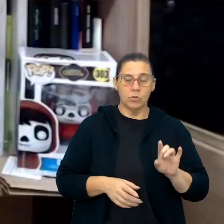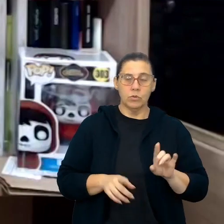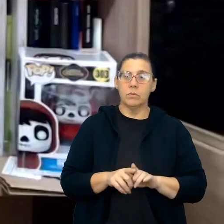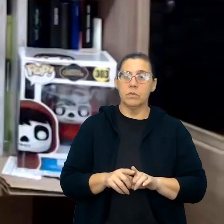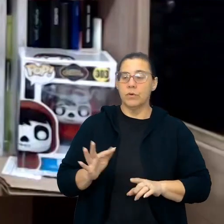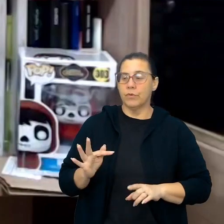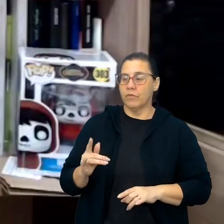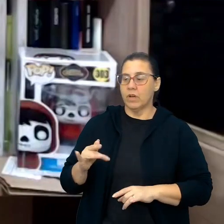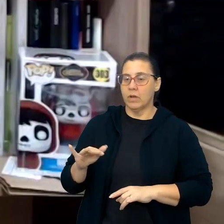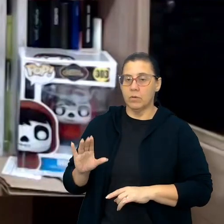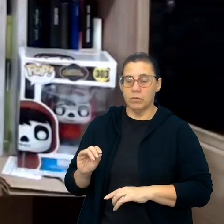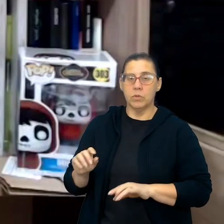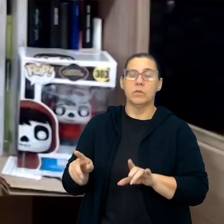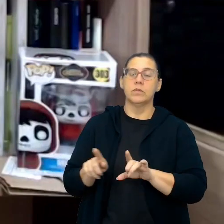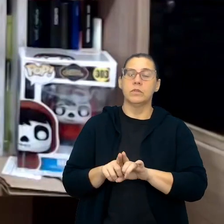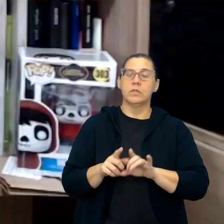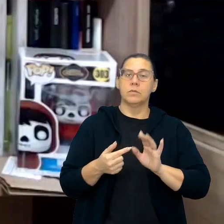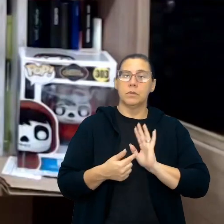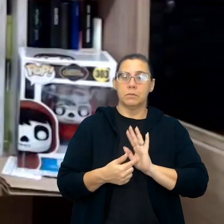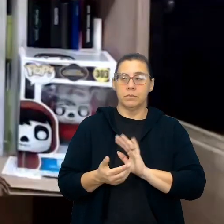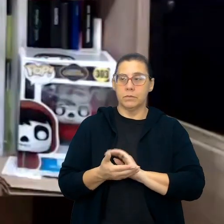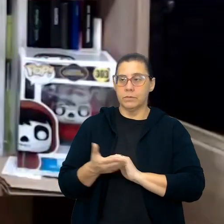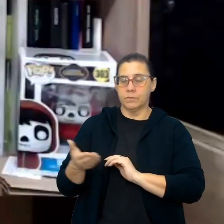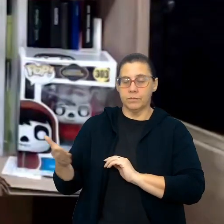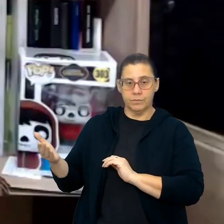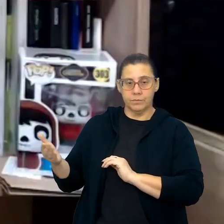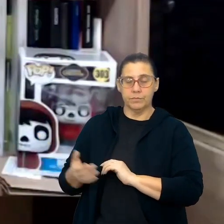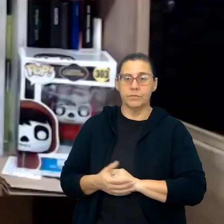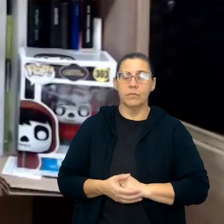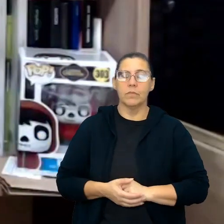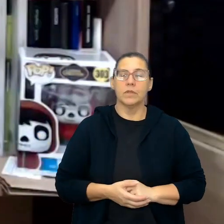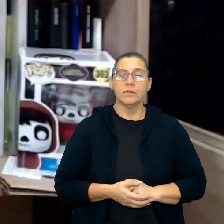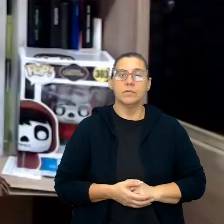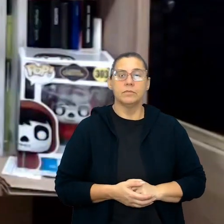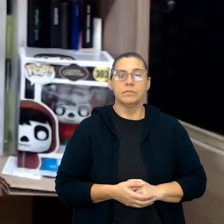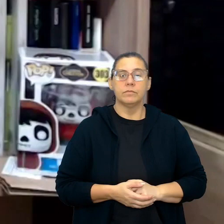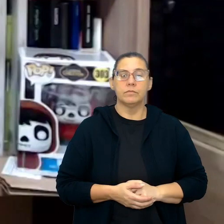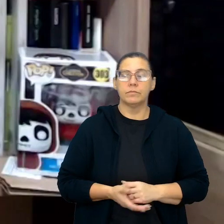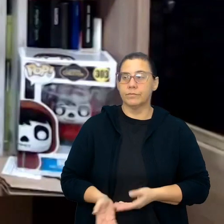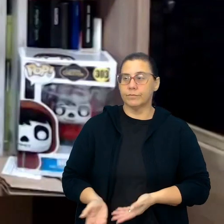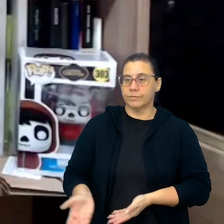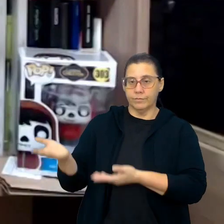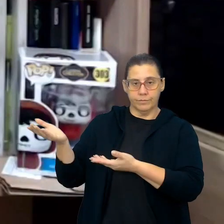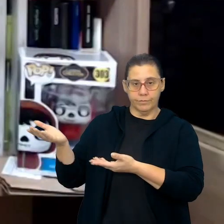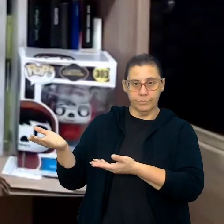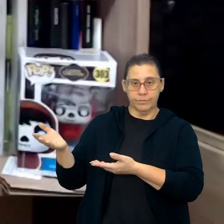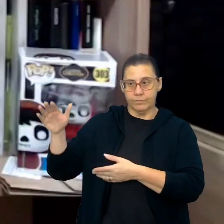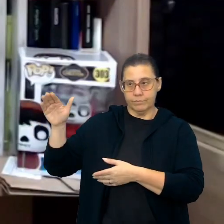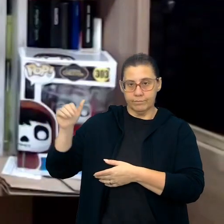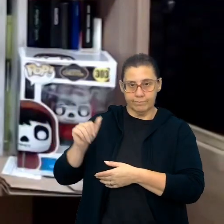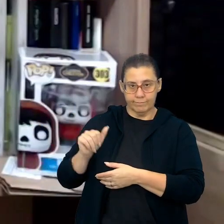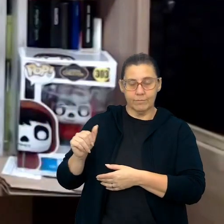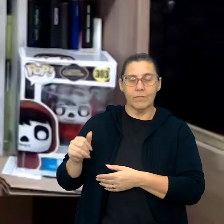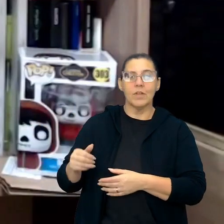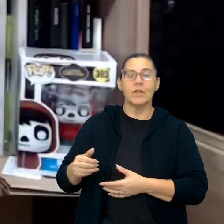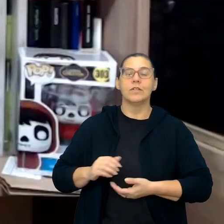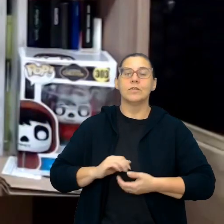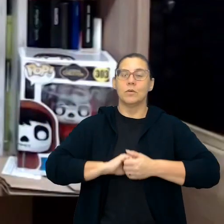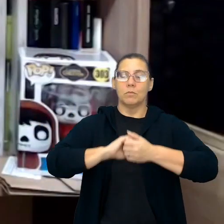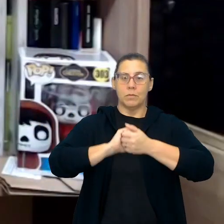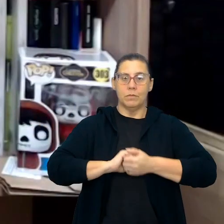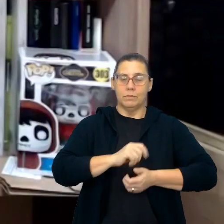Fábio, né, e vou então passar a palavra ao Everaldo para que ele possa se apresentar e